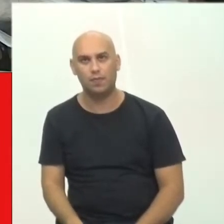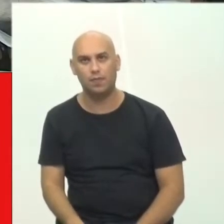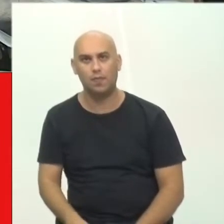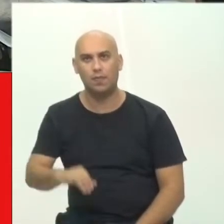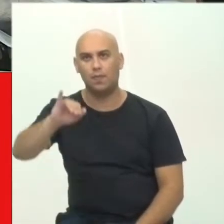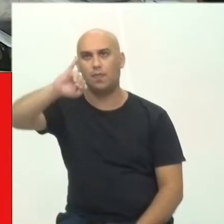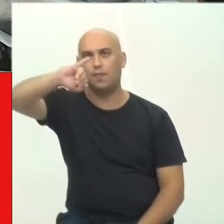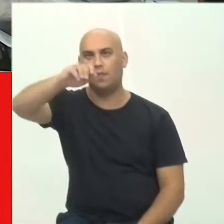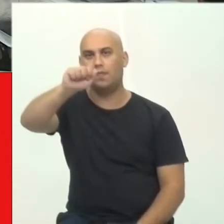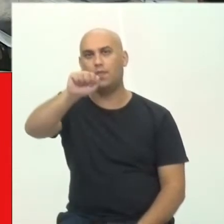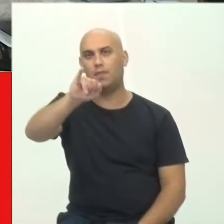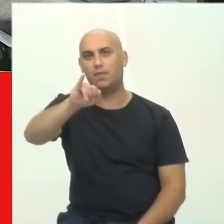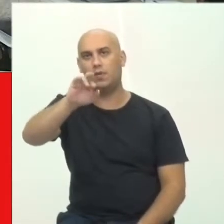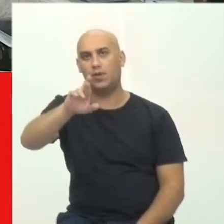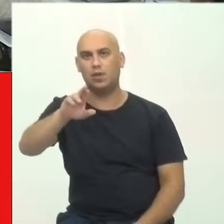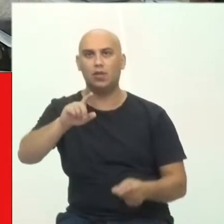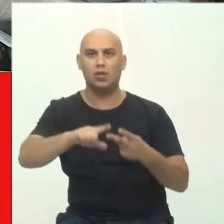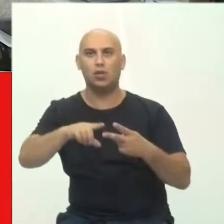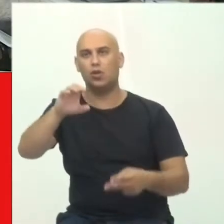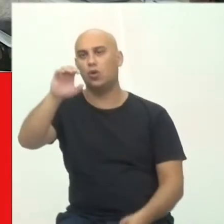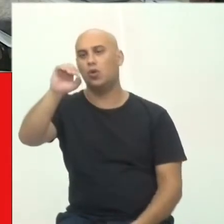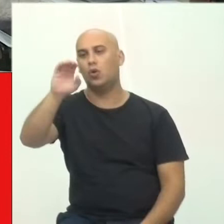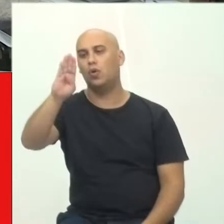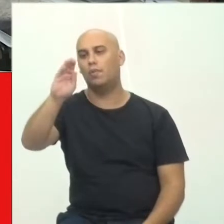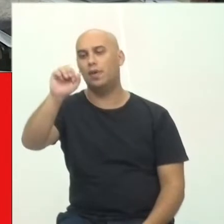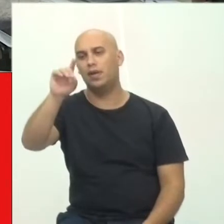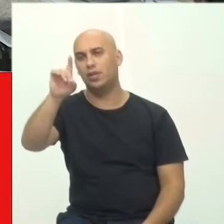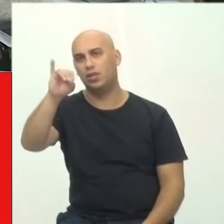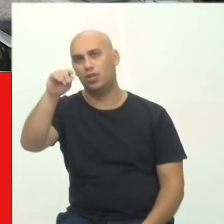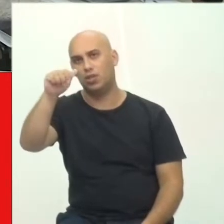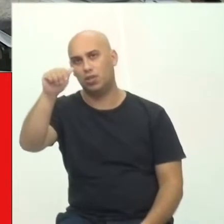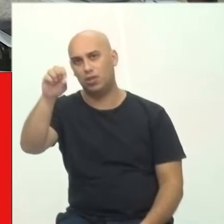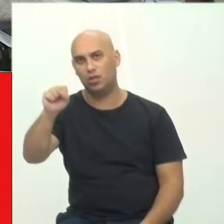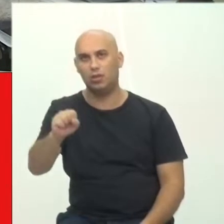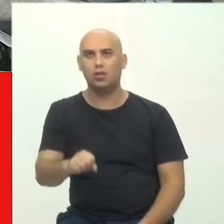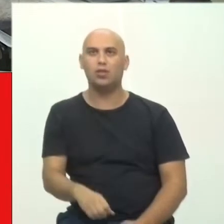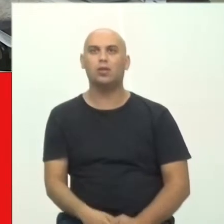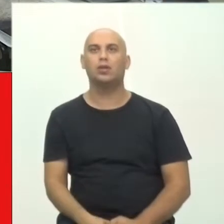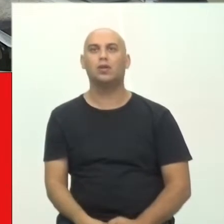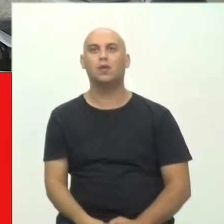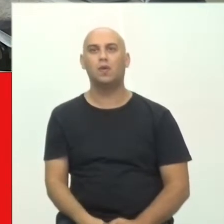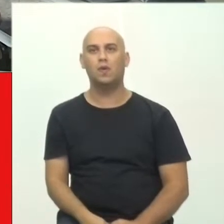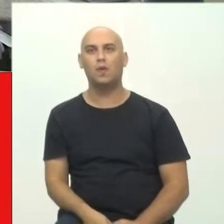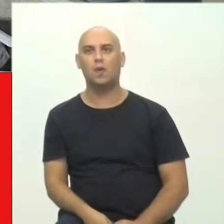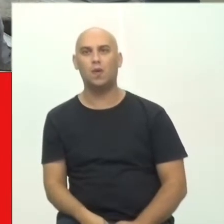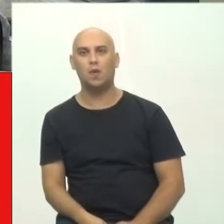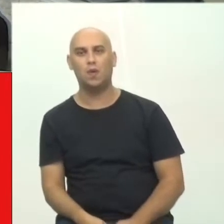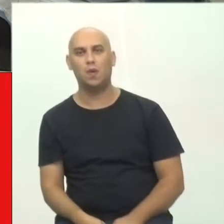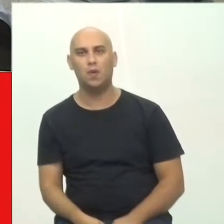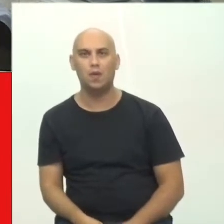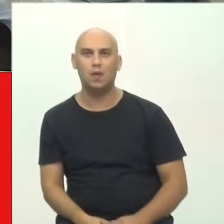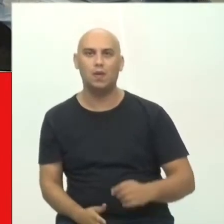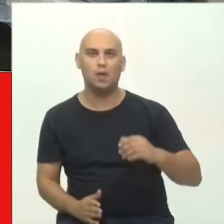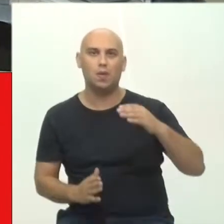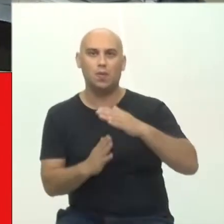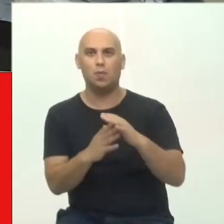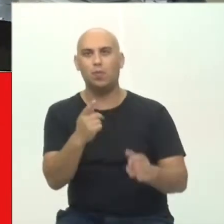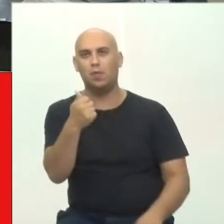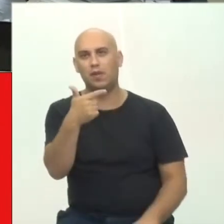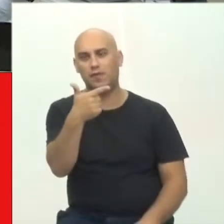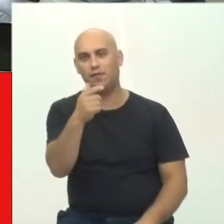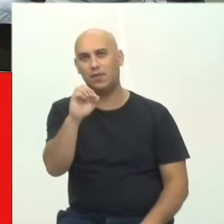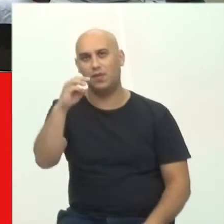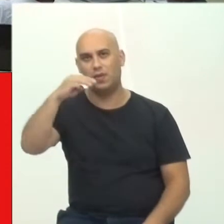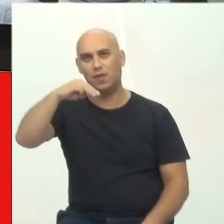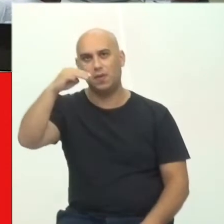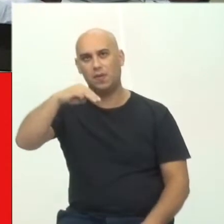o Obadias, vereador Arleu. Só para lembrar que nós temos aí pouco mais de 20 minutos para terminar